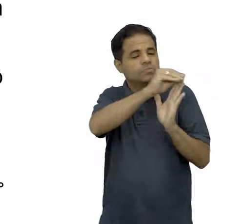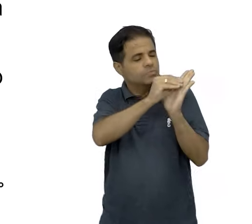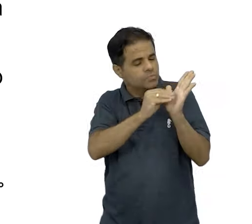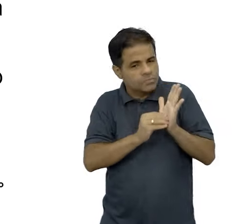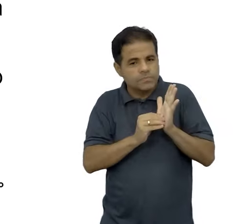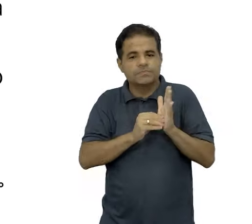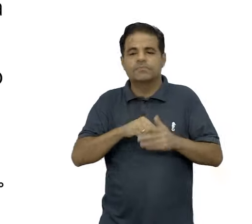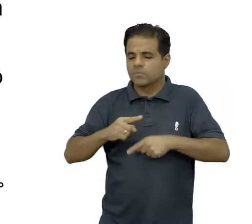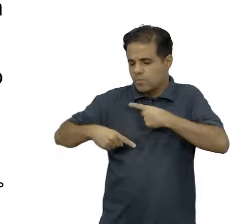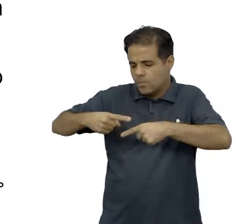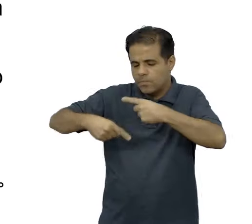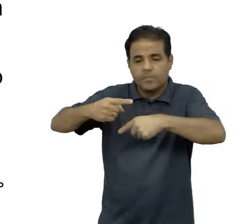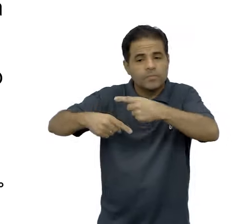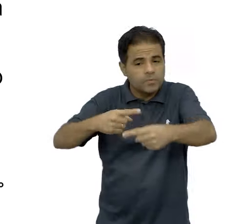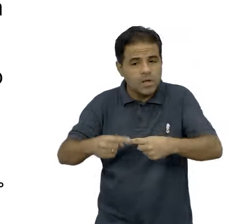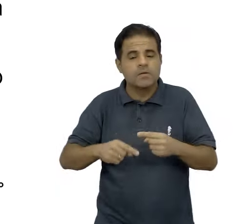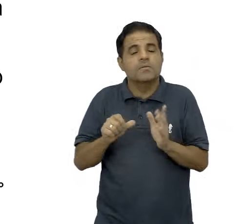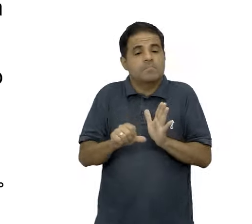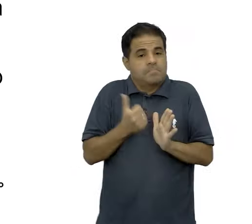formativo que será desenvolvido